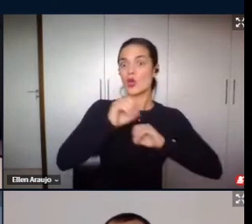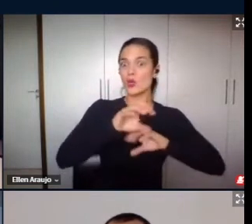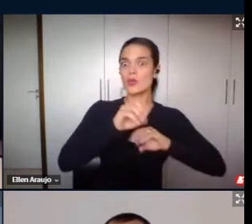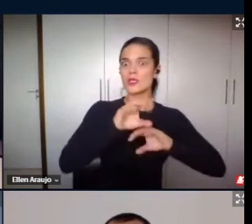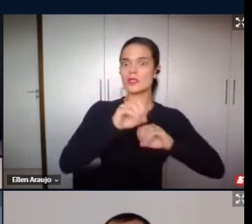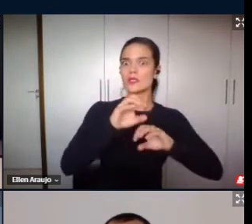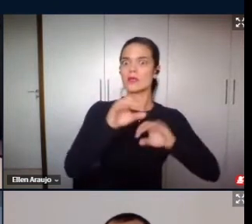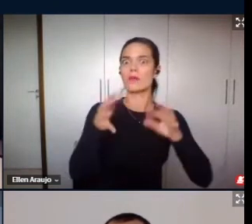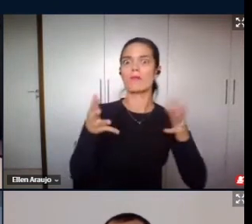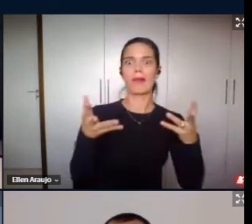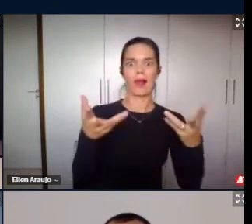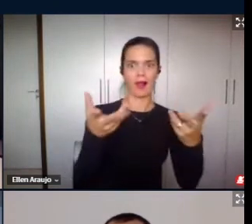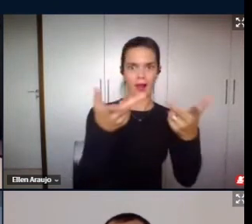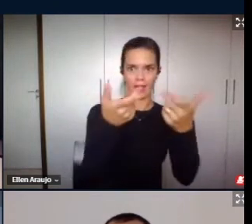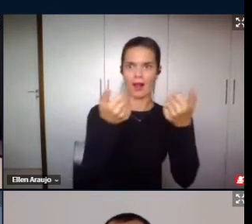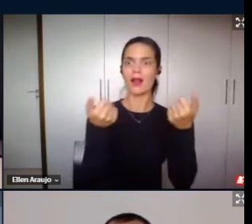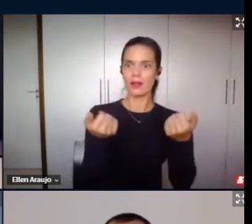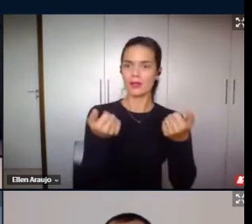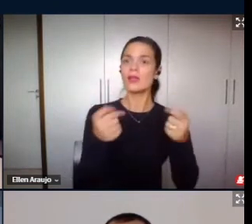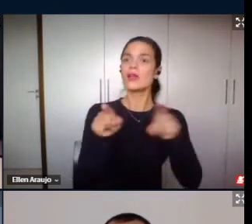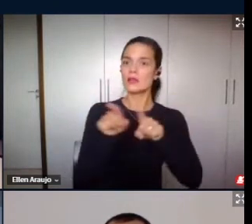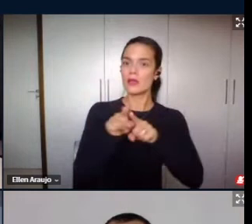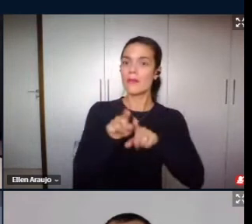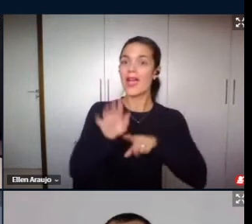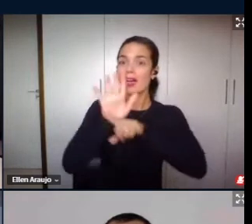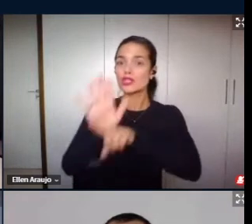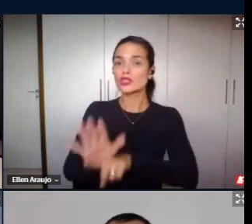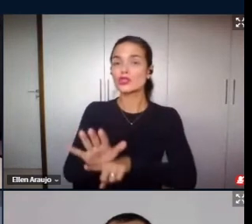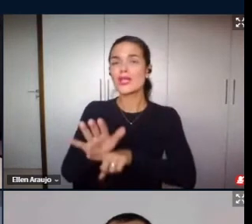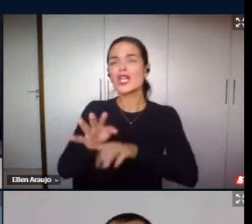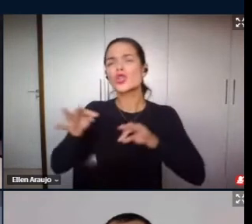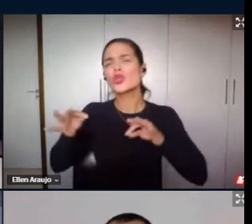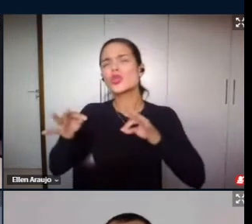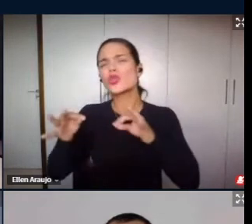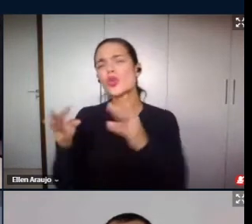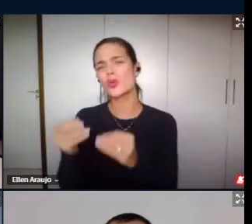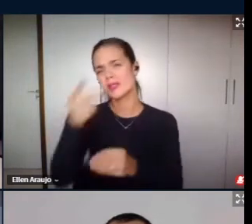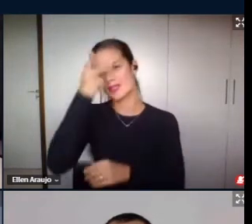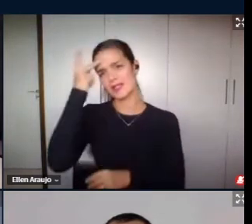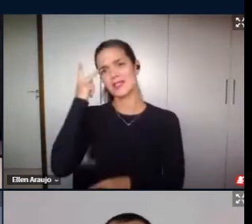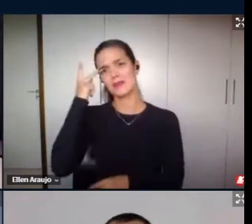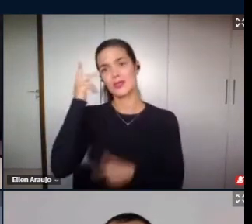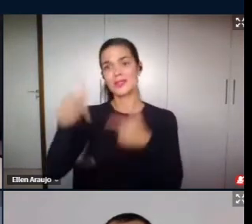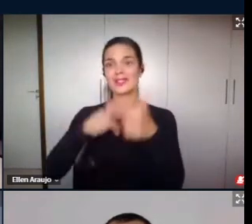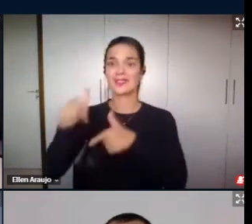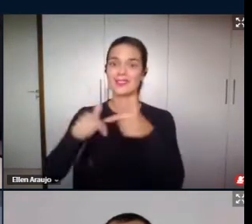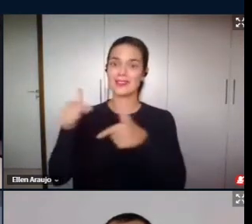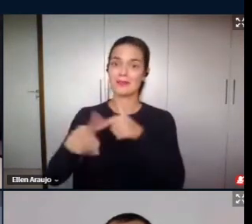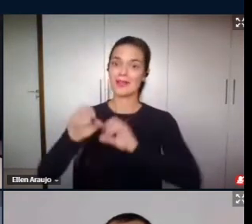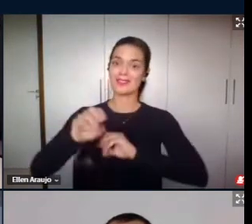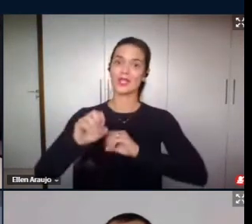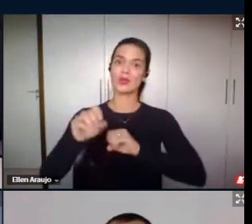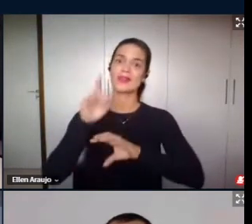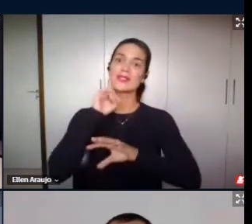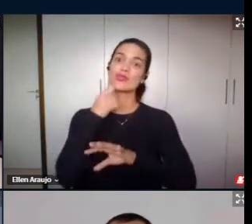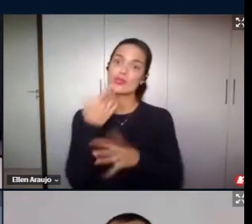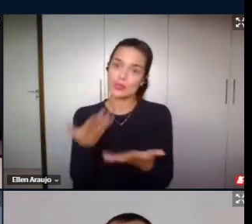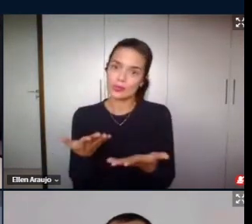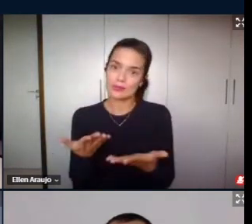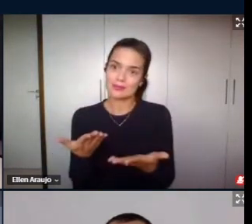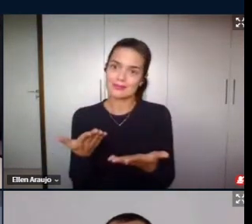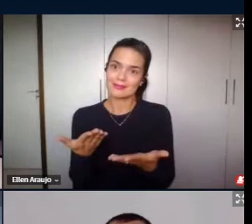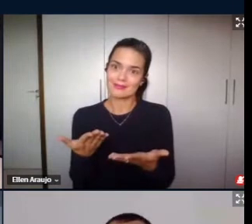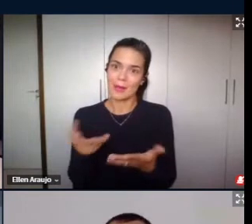qualificado, como também auxiliarão todas as pessoas que se dedicam à educação dos surdos nessa área, mas não